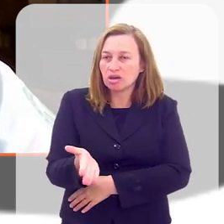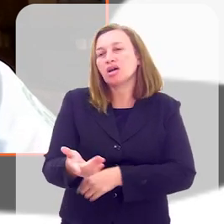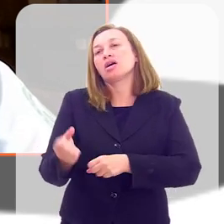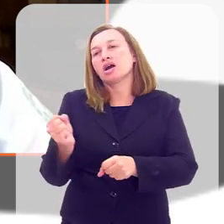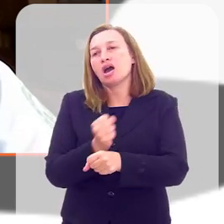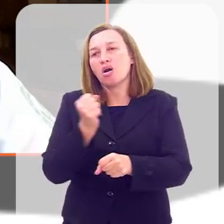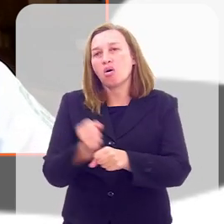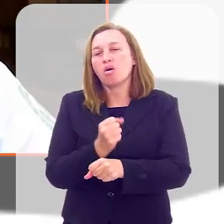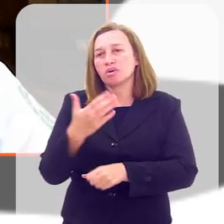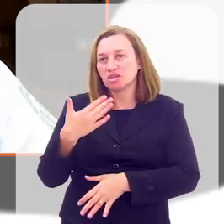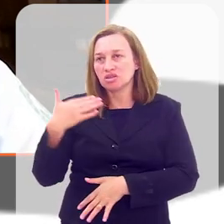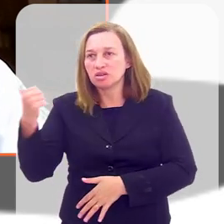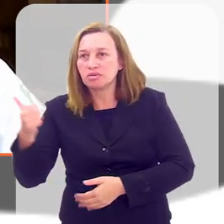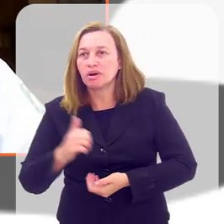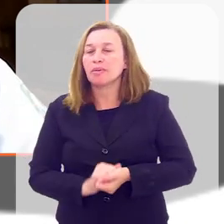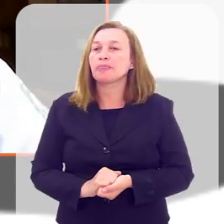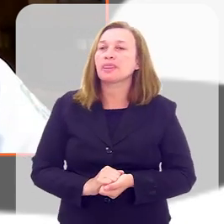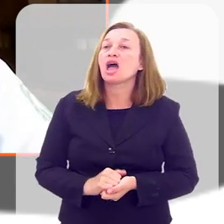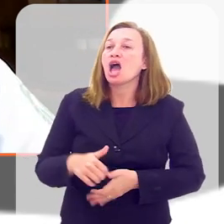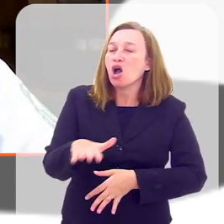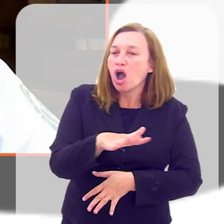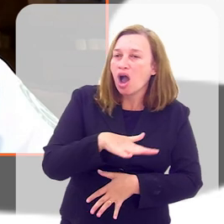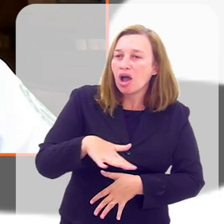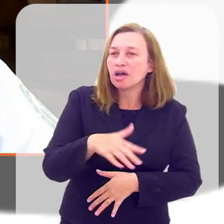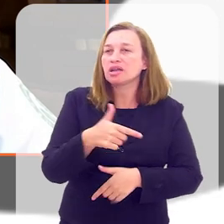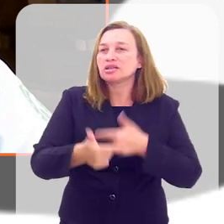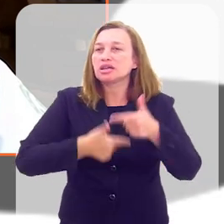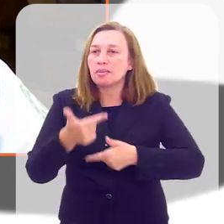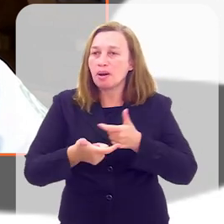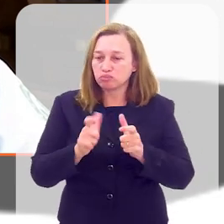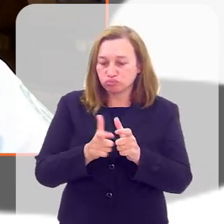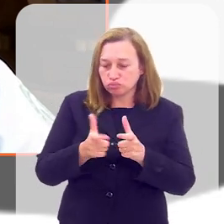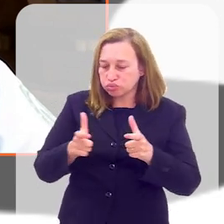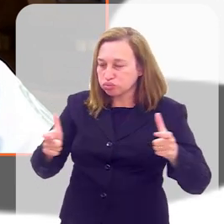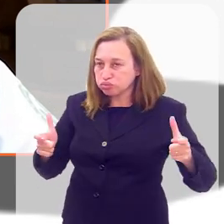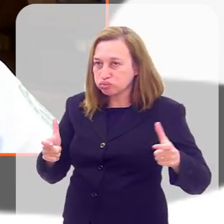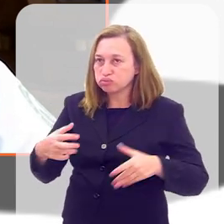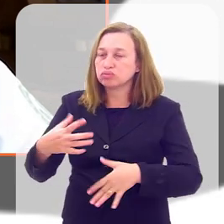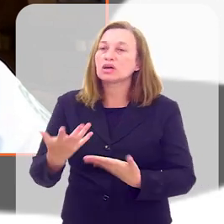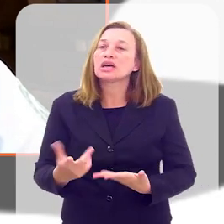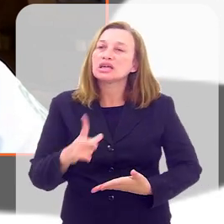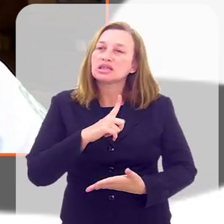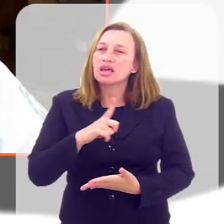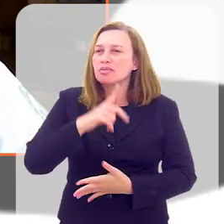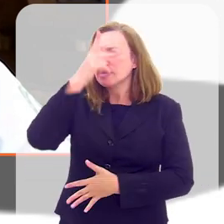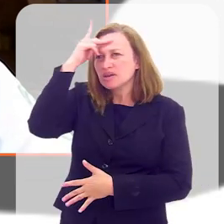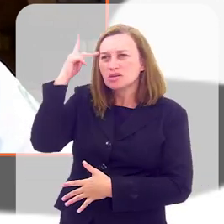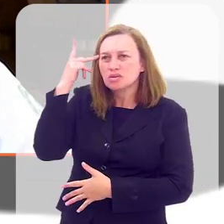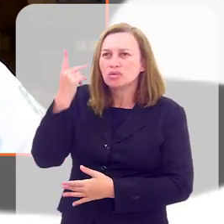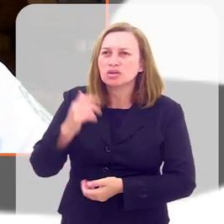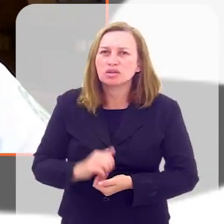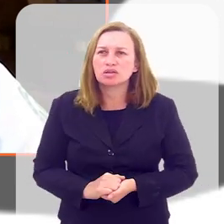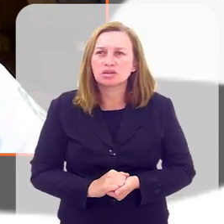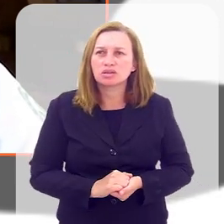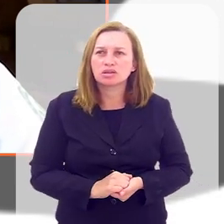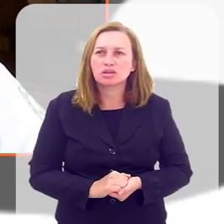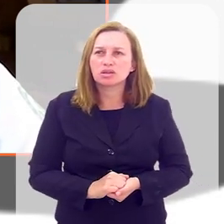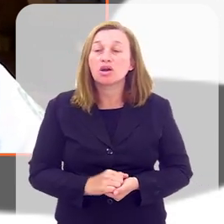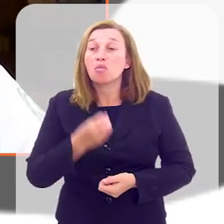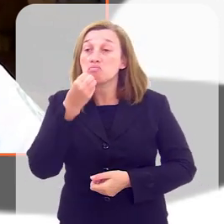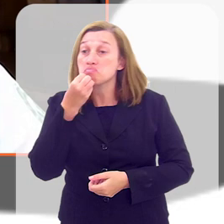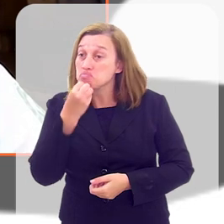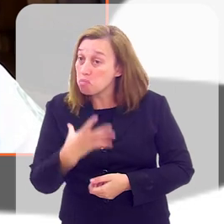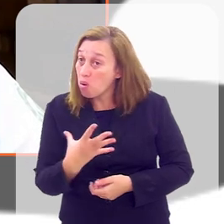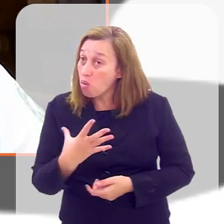condições de começar imediatamente o mercado hoje tá tá crescendo muito nesse sentido tem gente